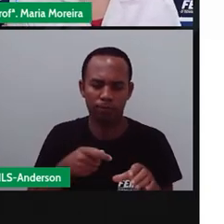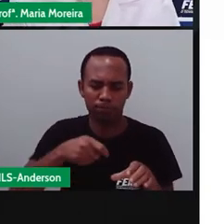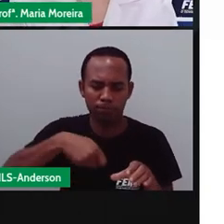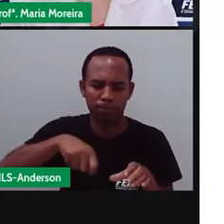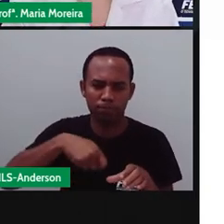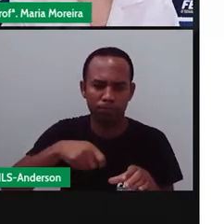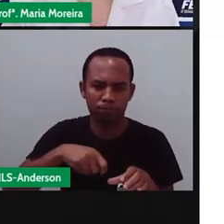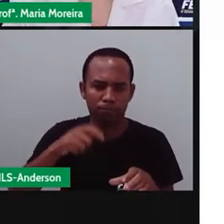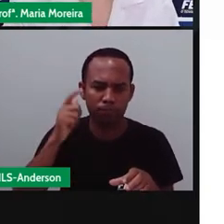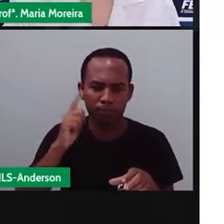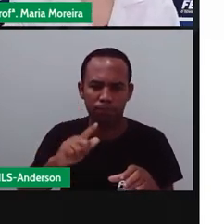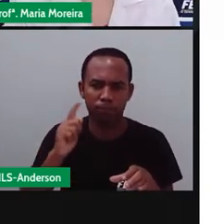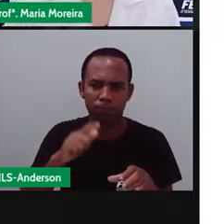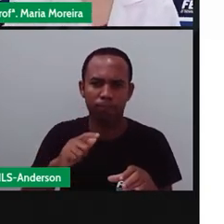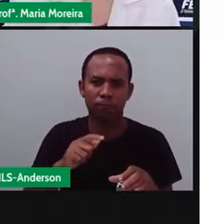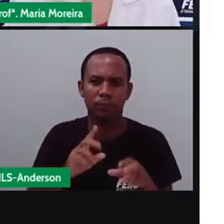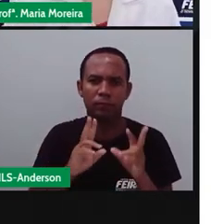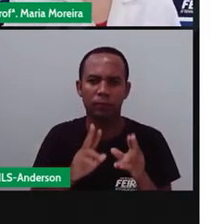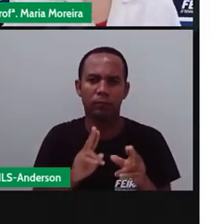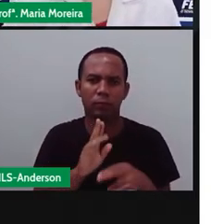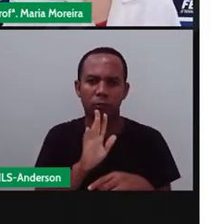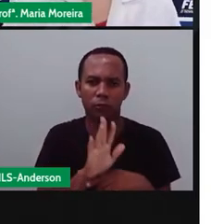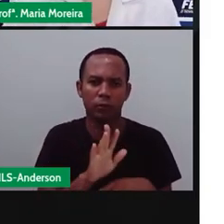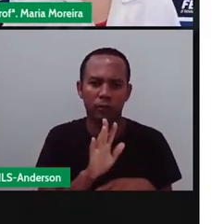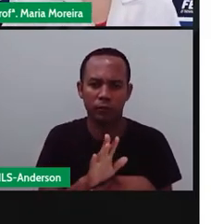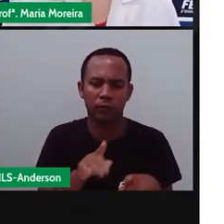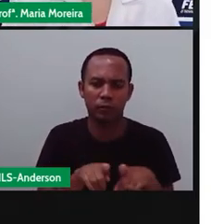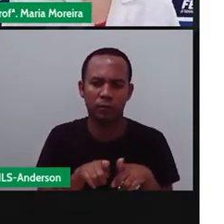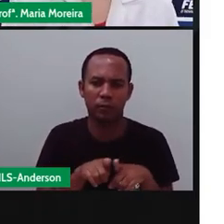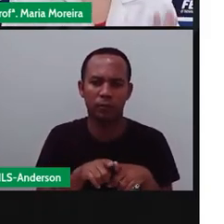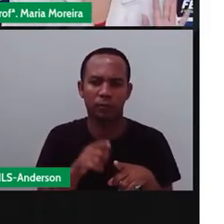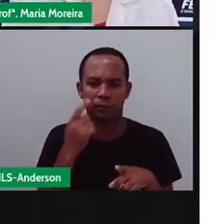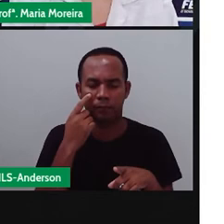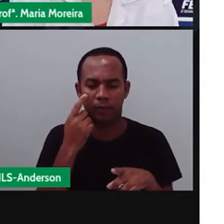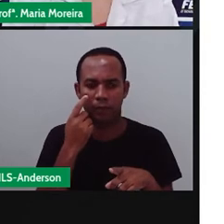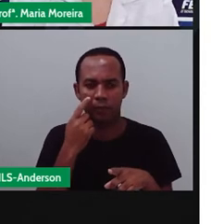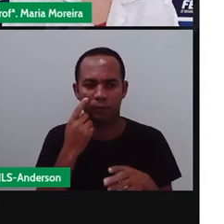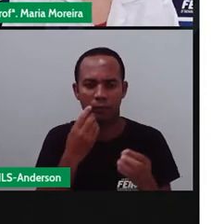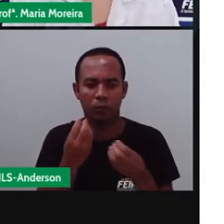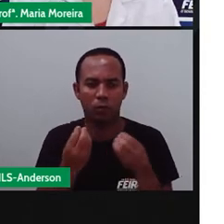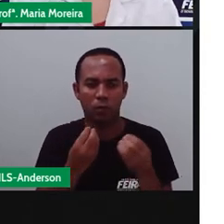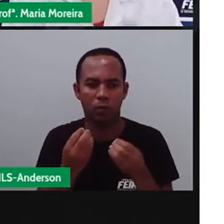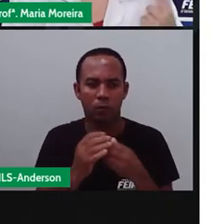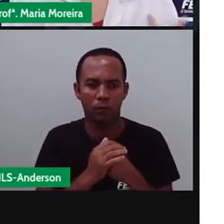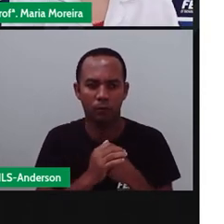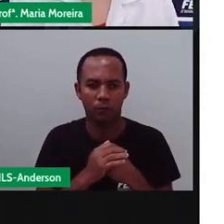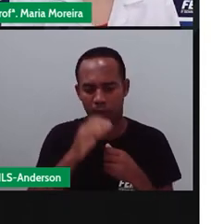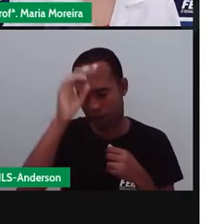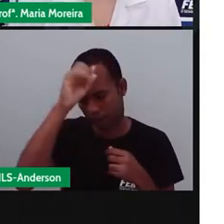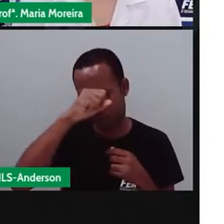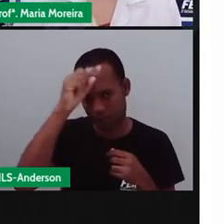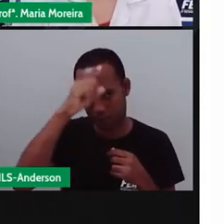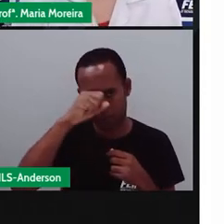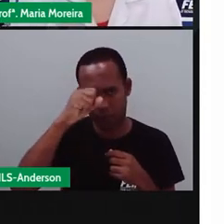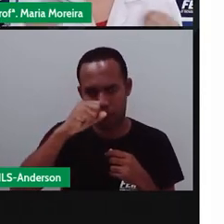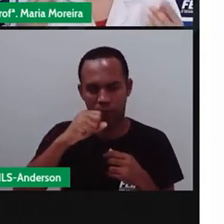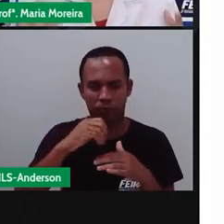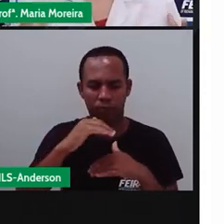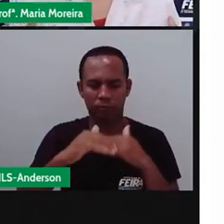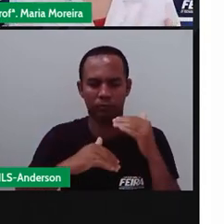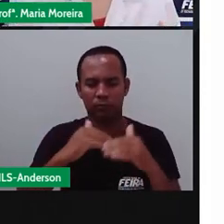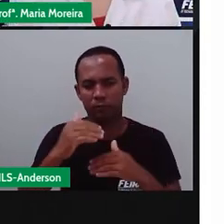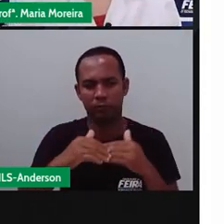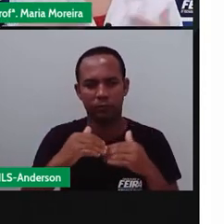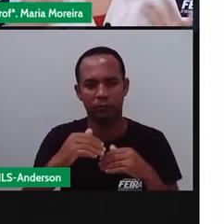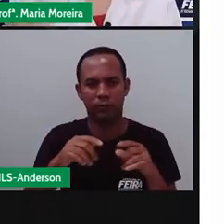ordens, conselhos, certo? Mas verbo é uma coisa que vocês ainda vão aprender lá na frente. Agora eu estou dizendo